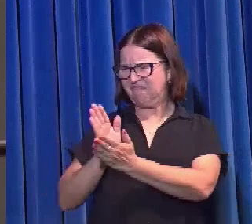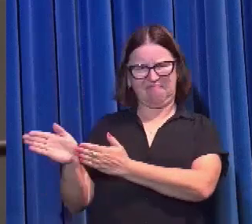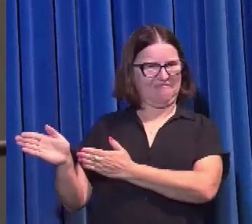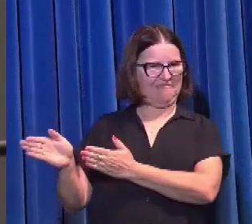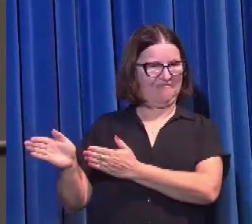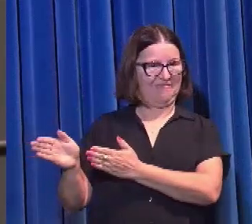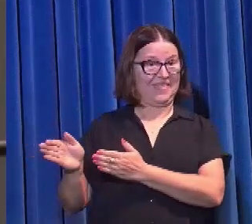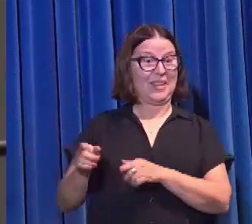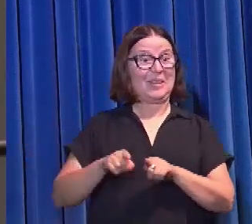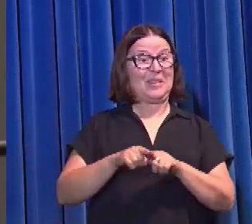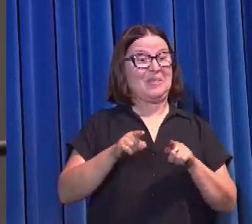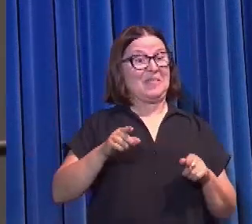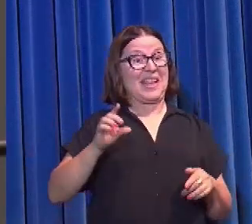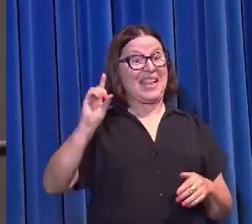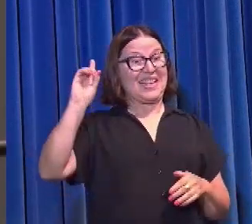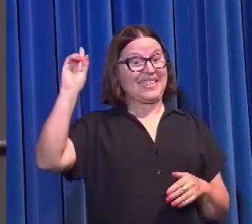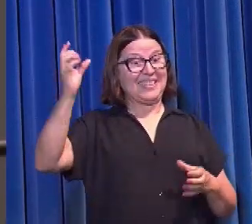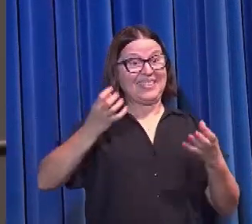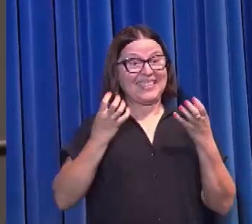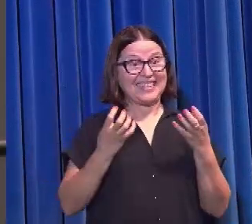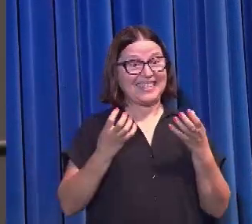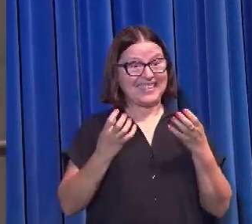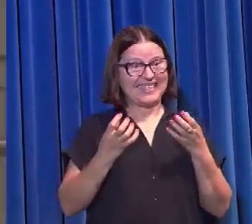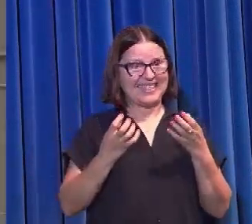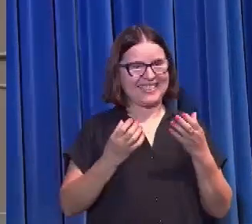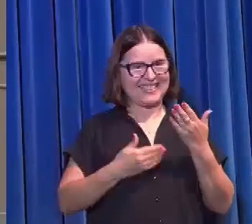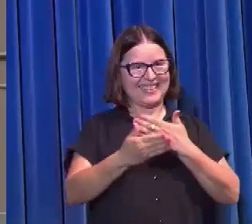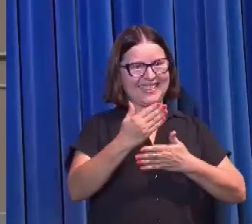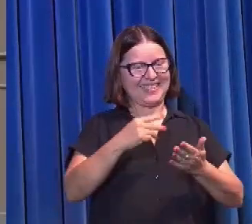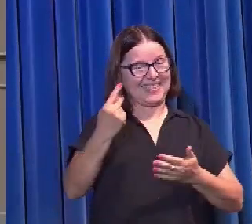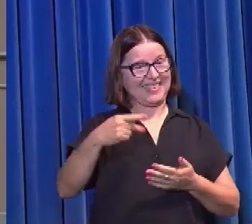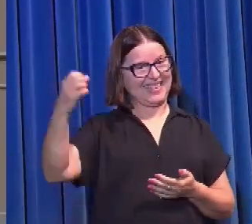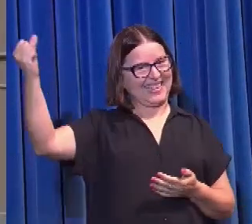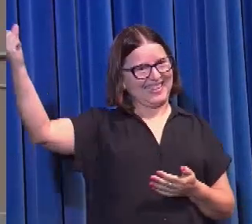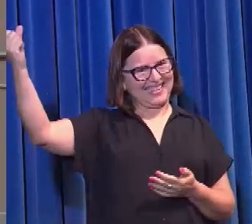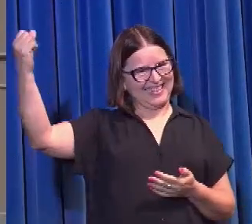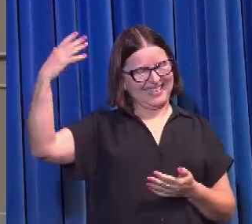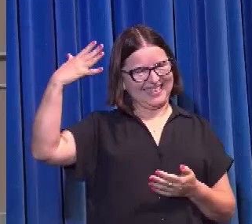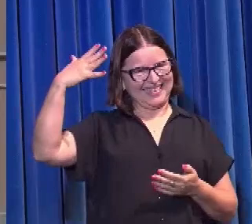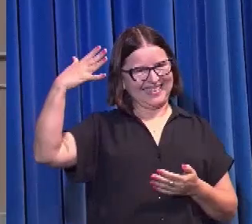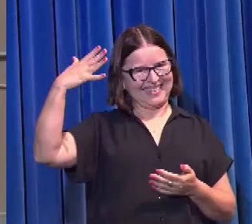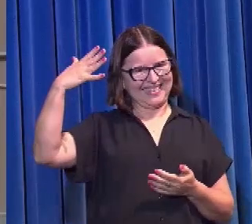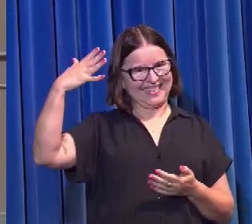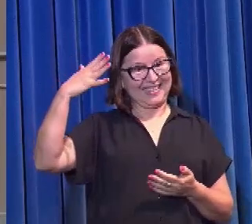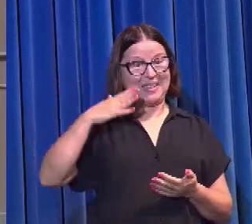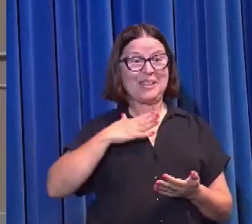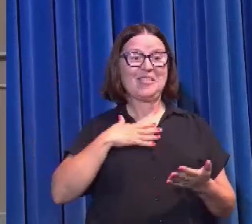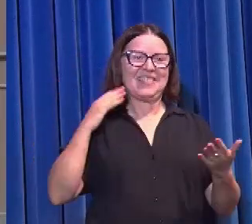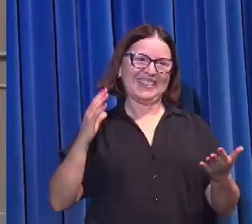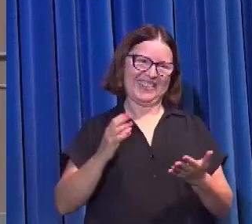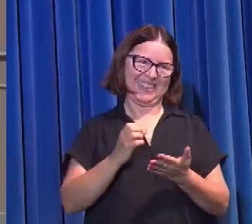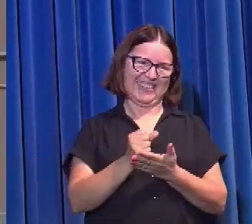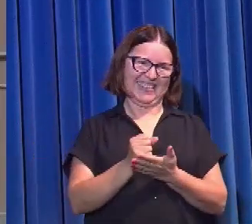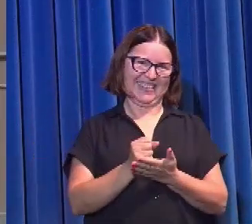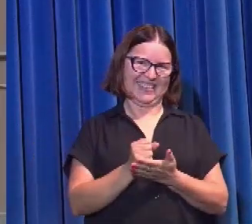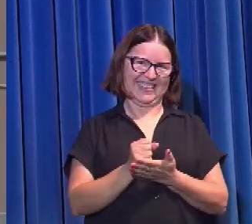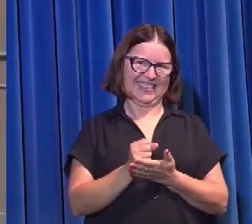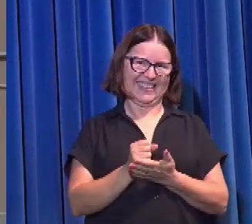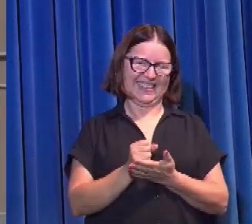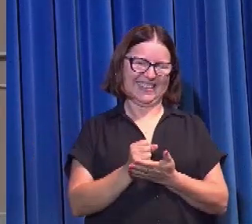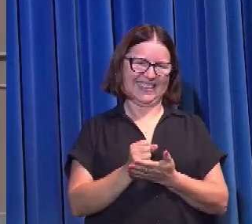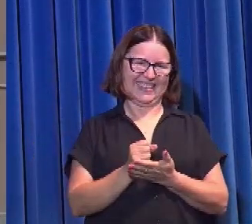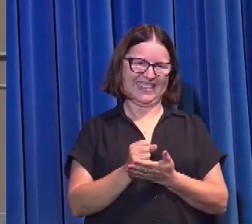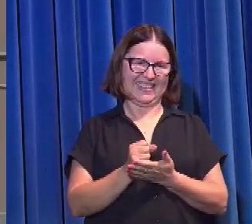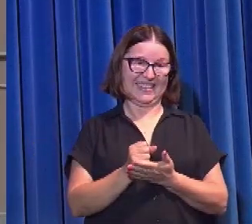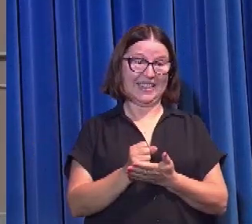Mas aprove a Deus, pela sua graça, me salvar e